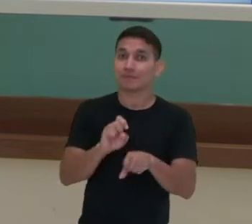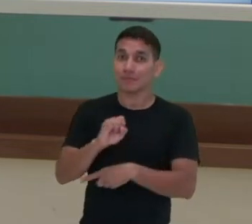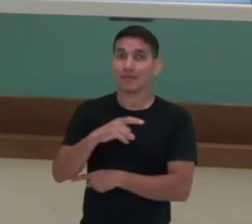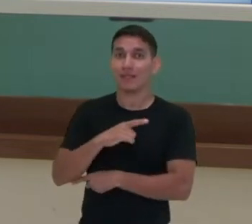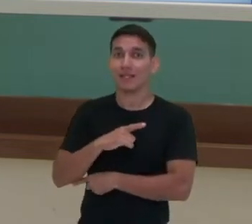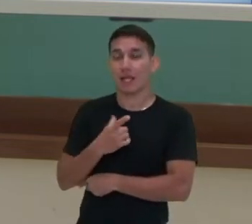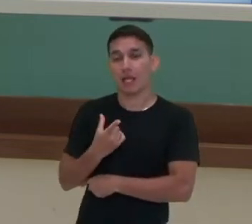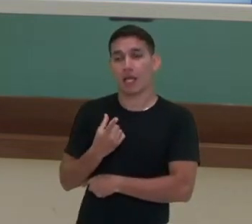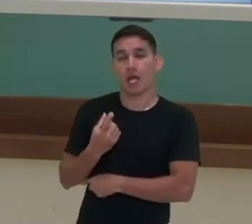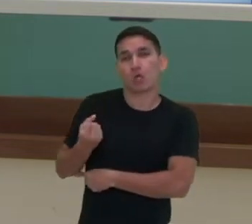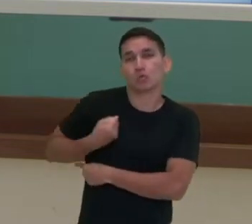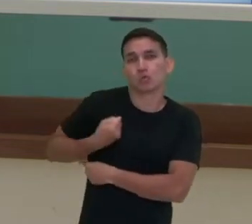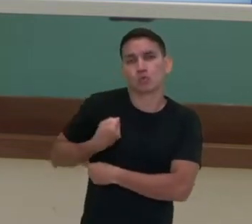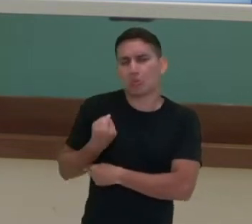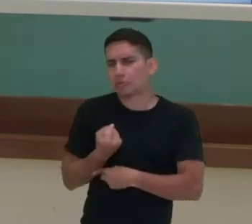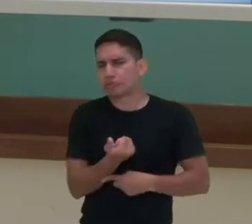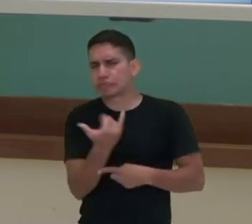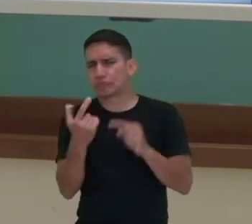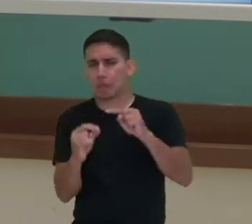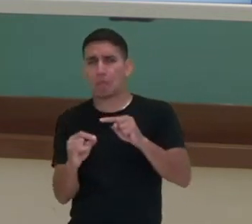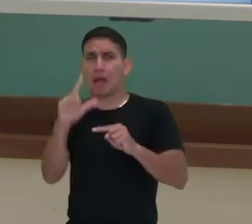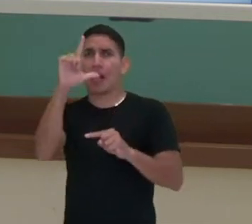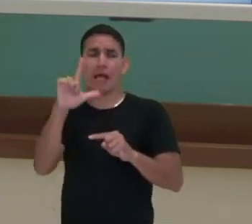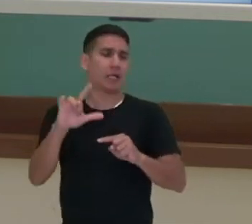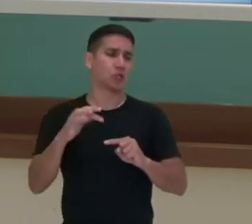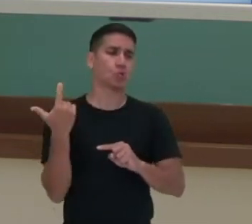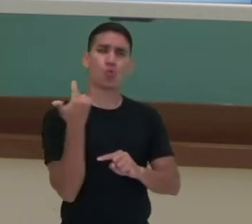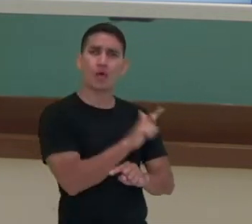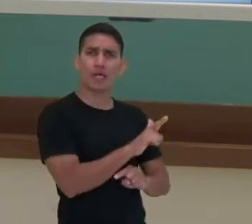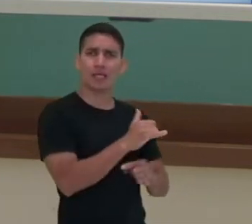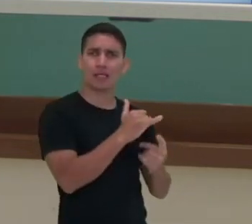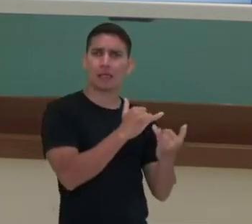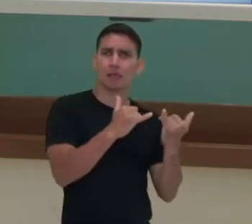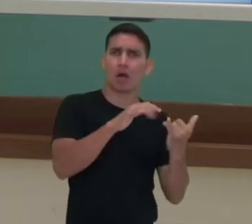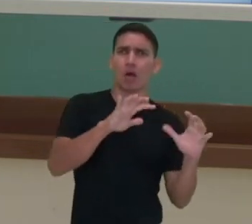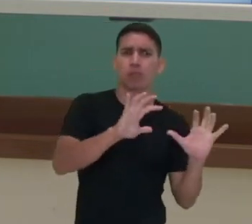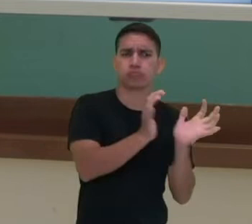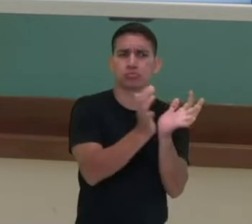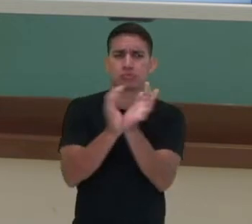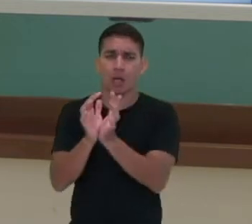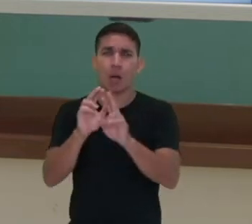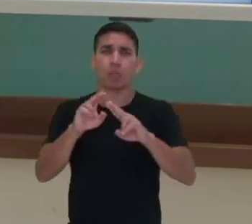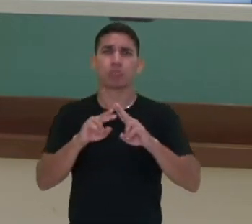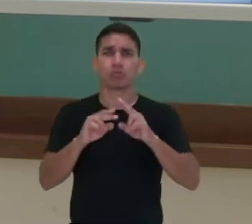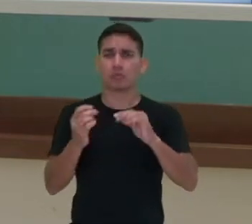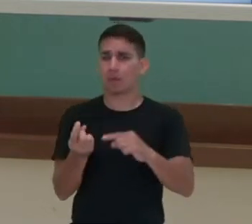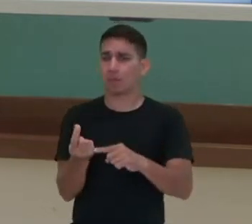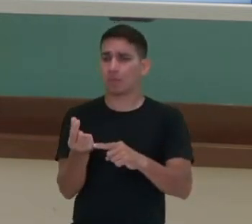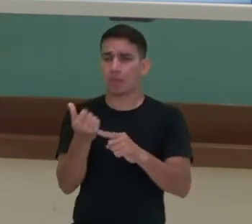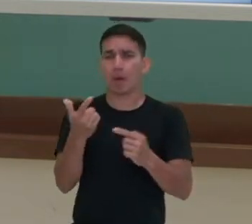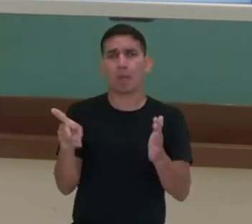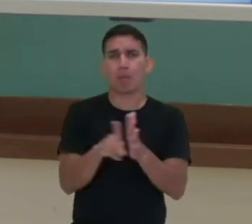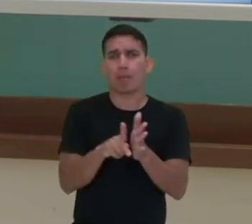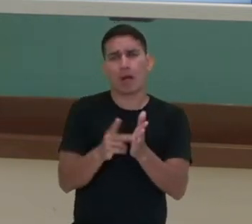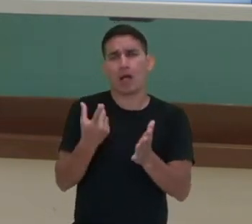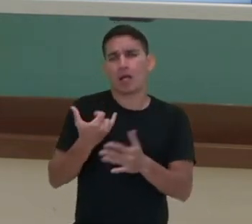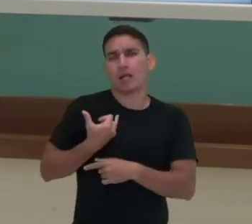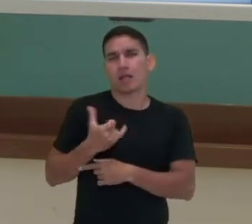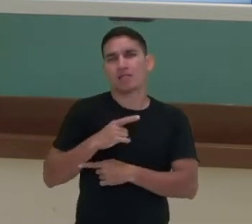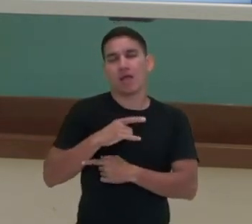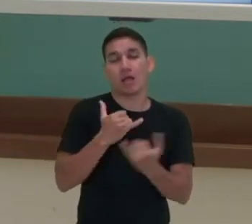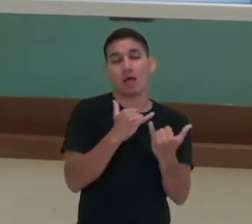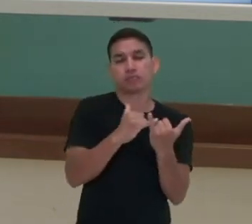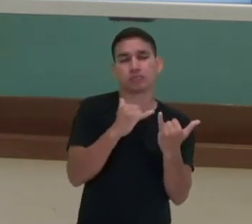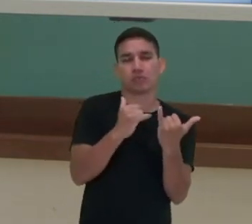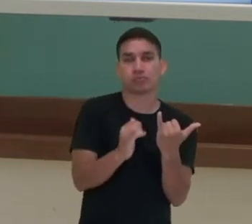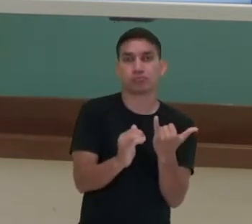muito alto em relação ao resto da série. Tende a fazer com que a média suba, não